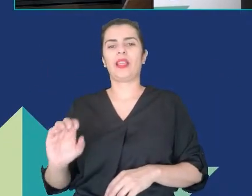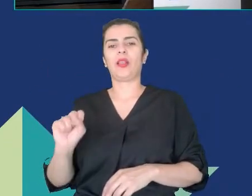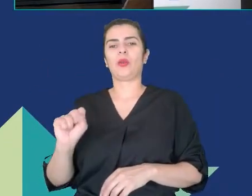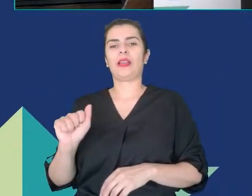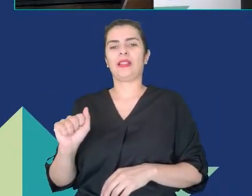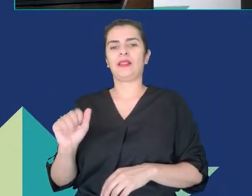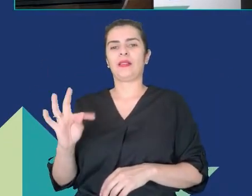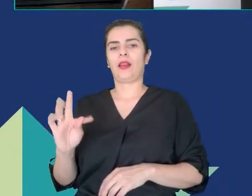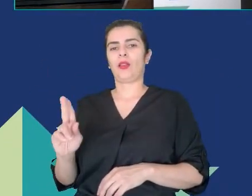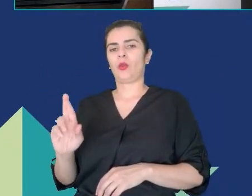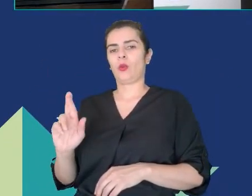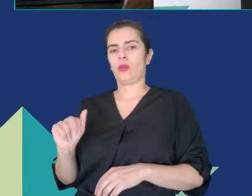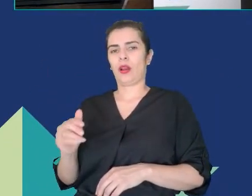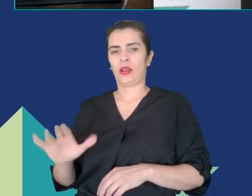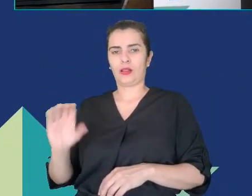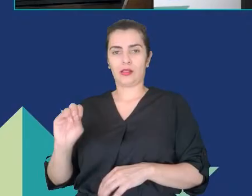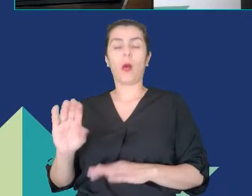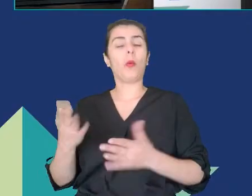de aprovação.